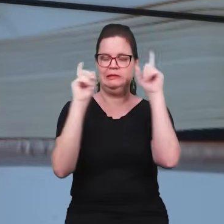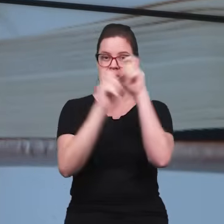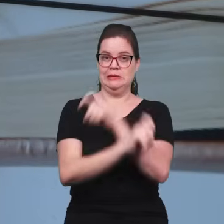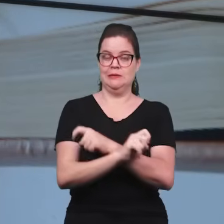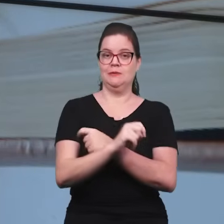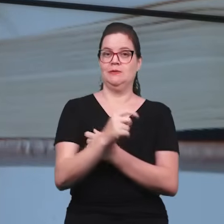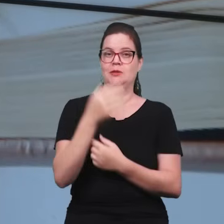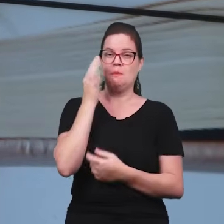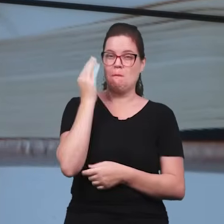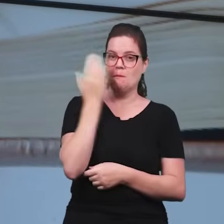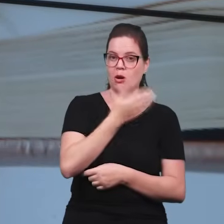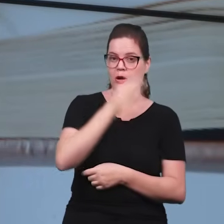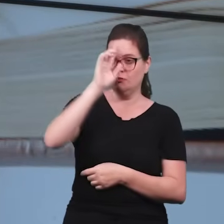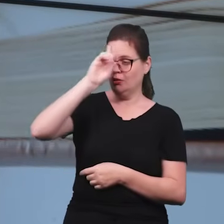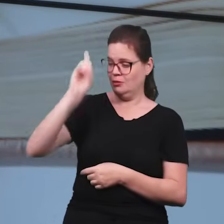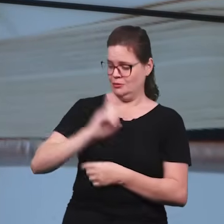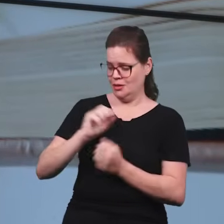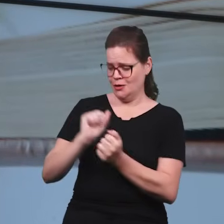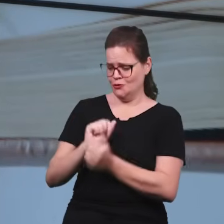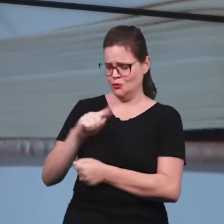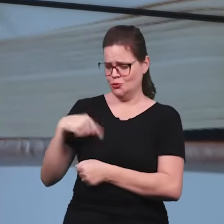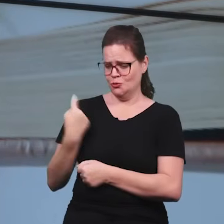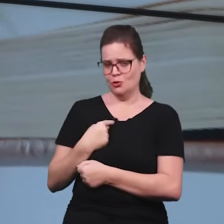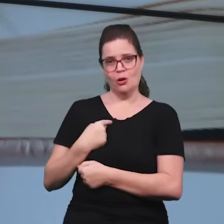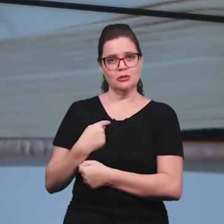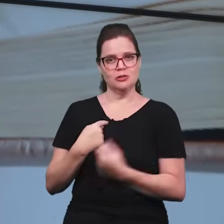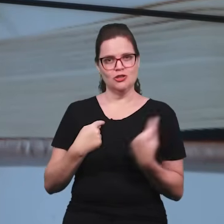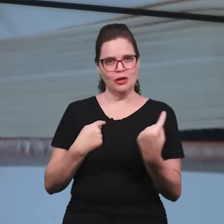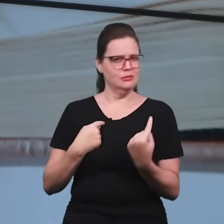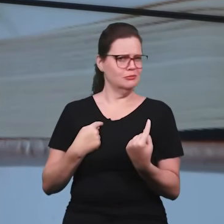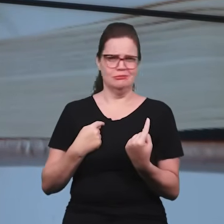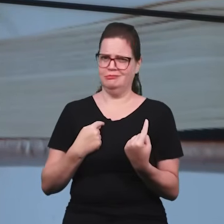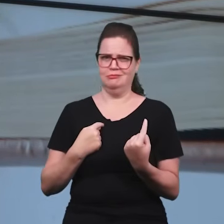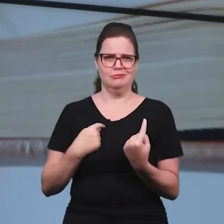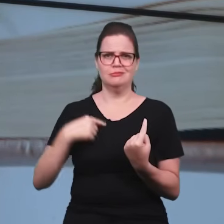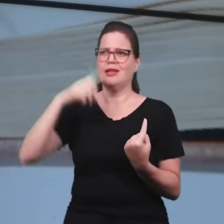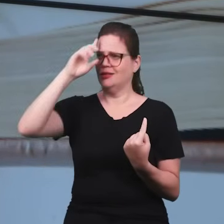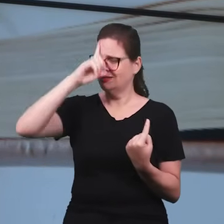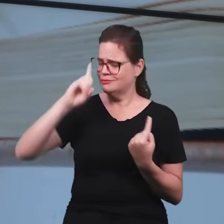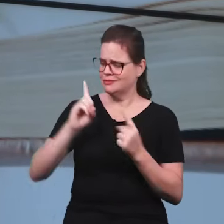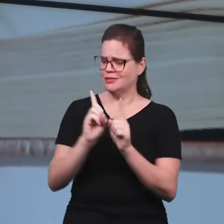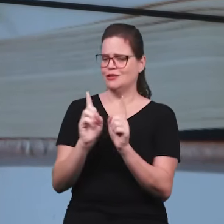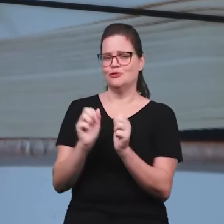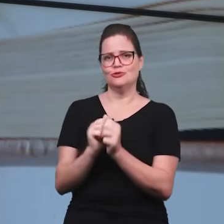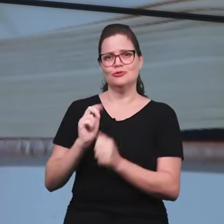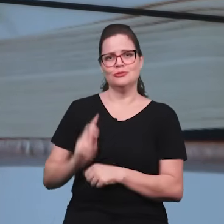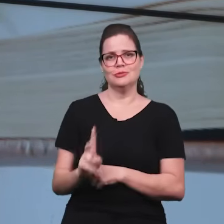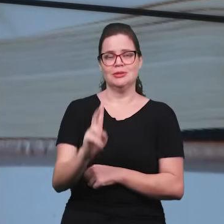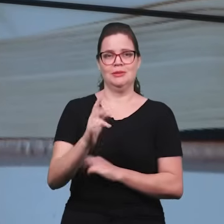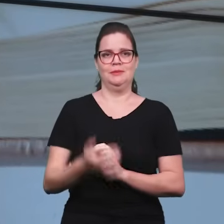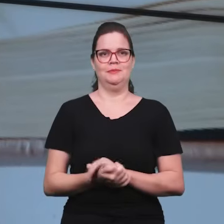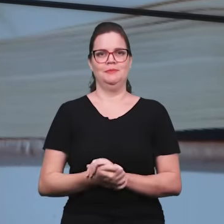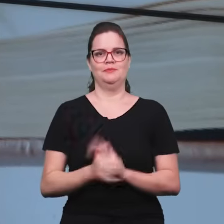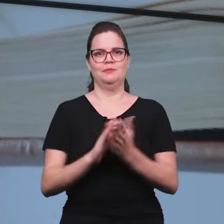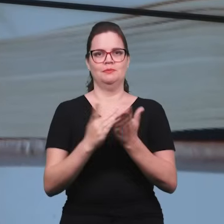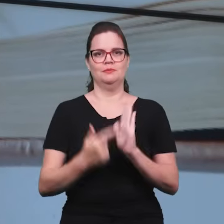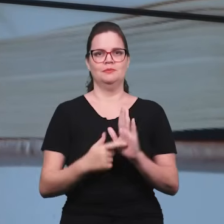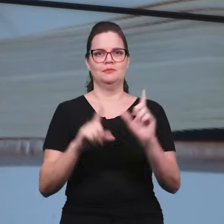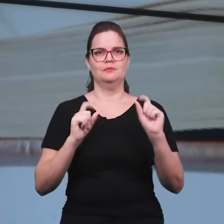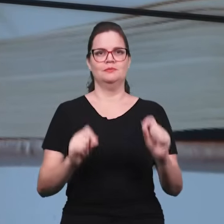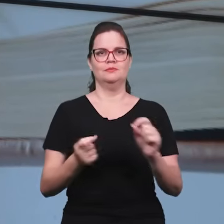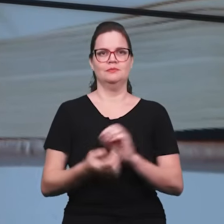Senhor está conosco. Nós não estamos sozinhas. O Senhor está ao nosso lado. E a palavra nos diz que não nos